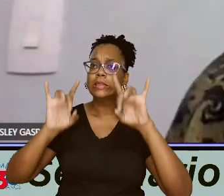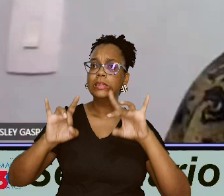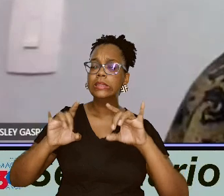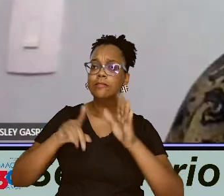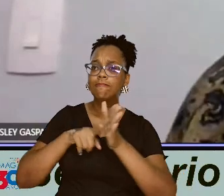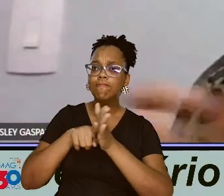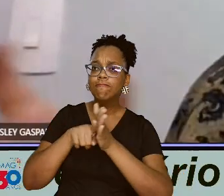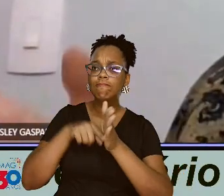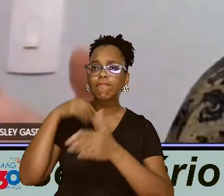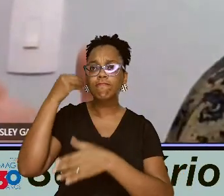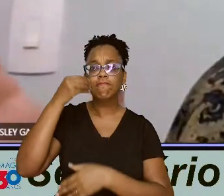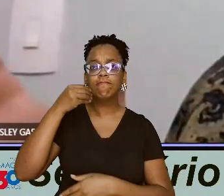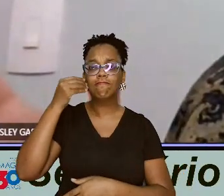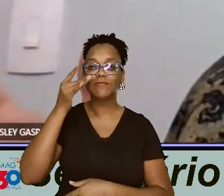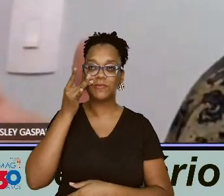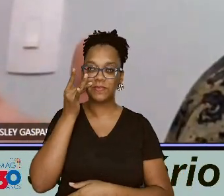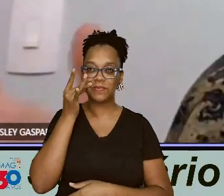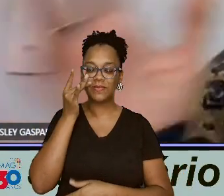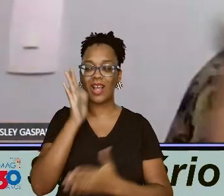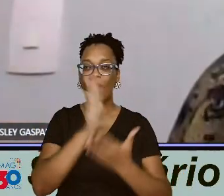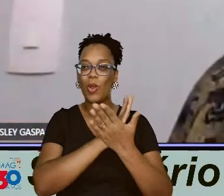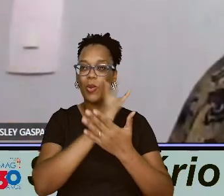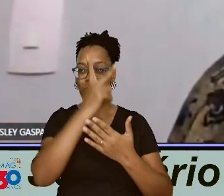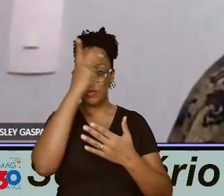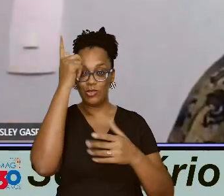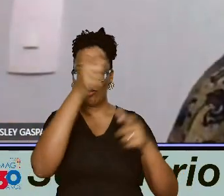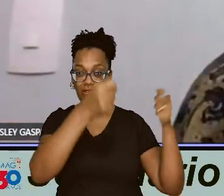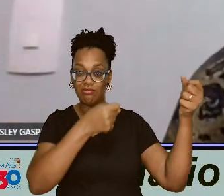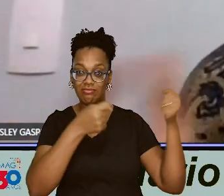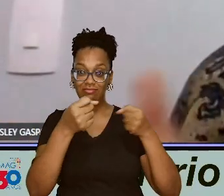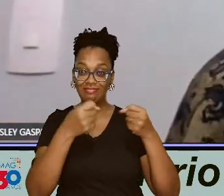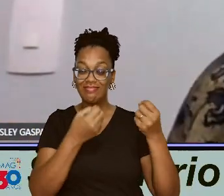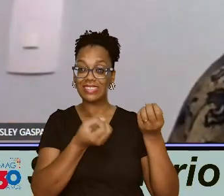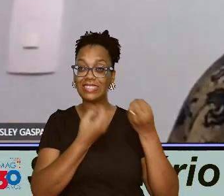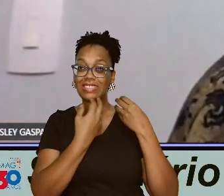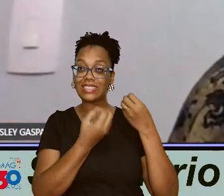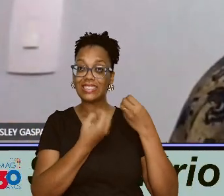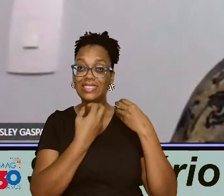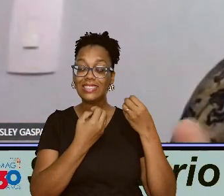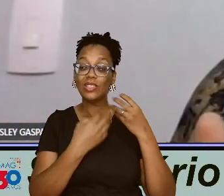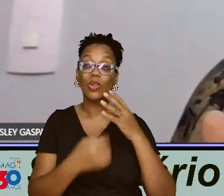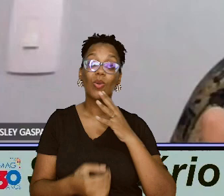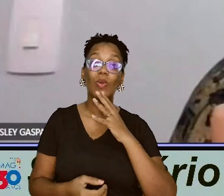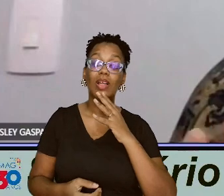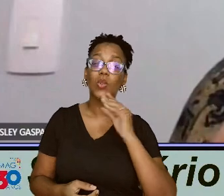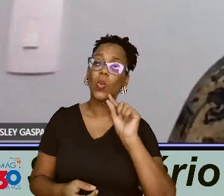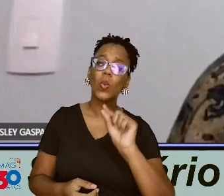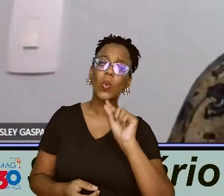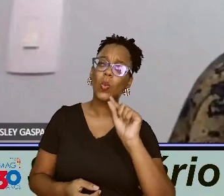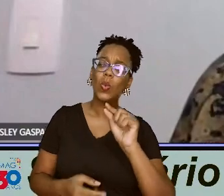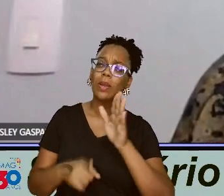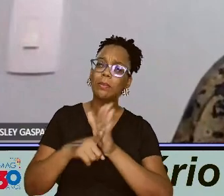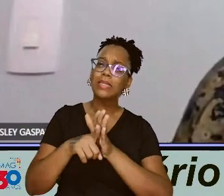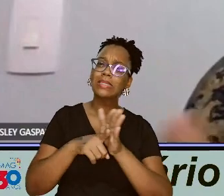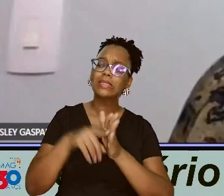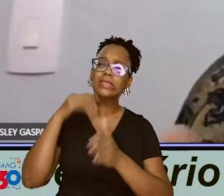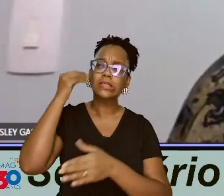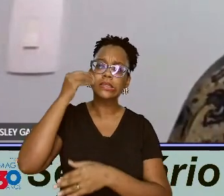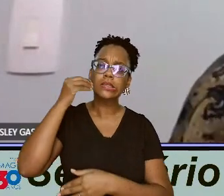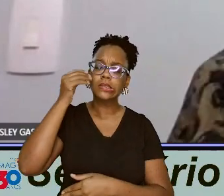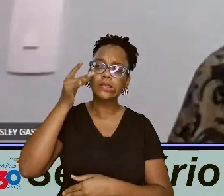trouxe algumas pessoas para fazer, né, conhecer o que seria a pesquisa empírica,